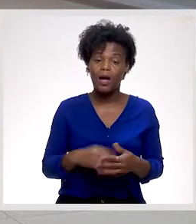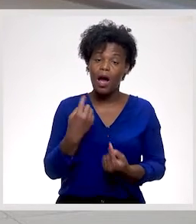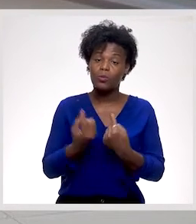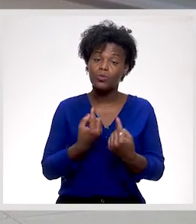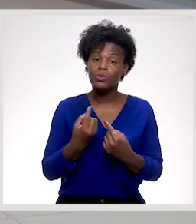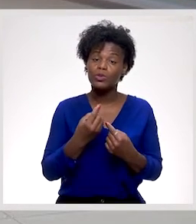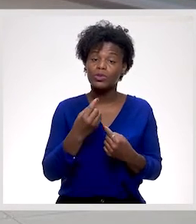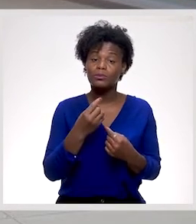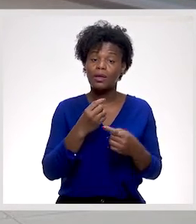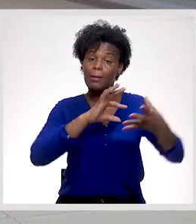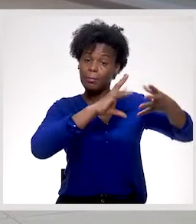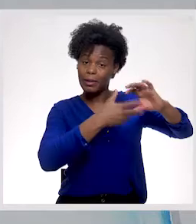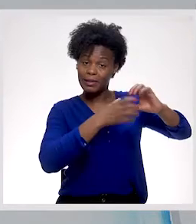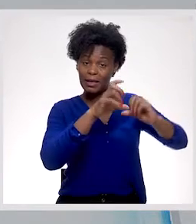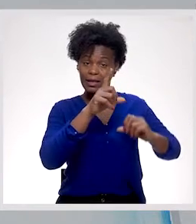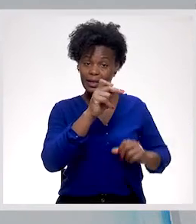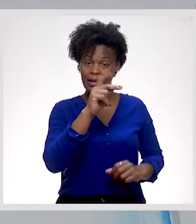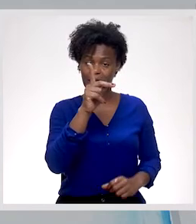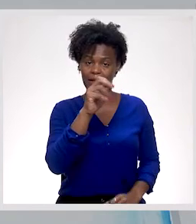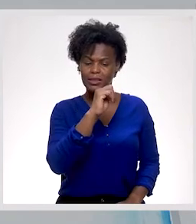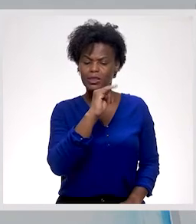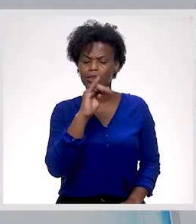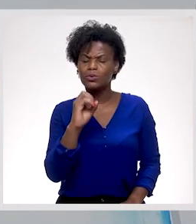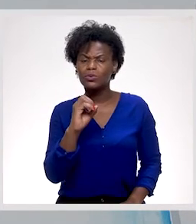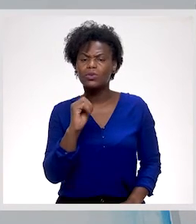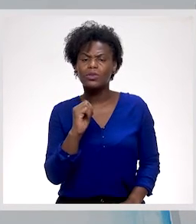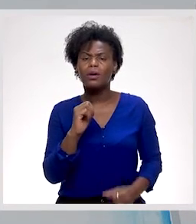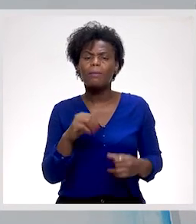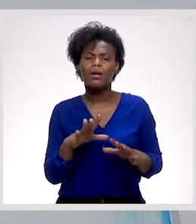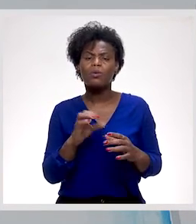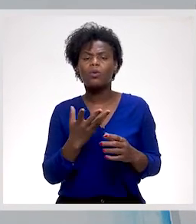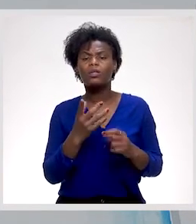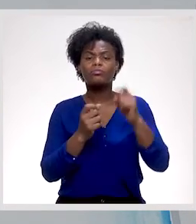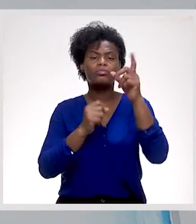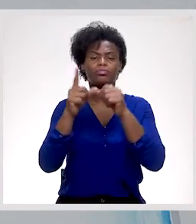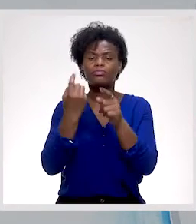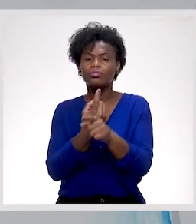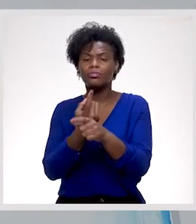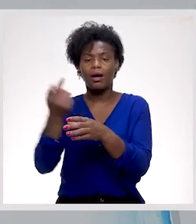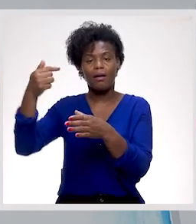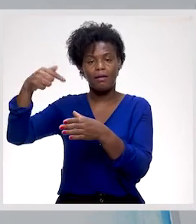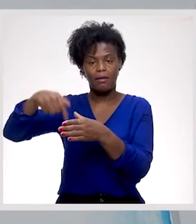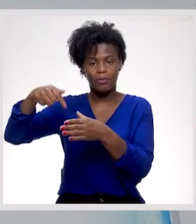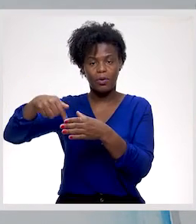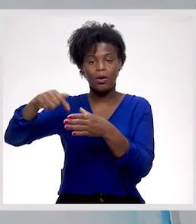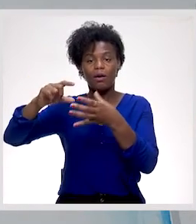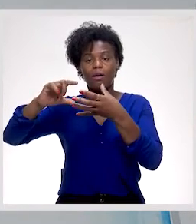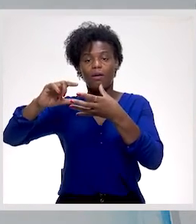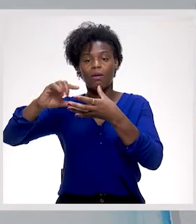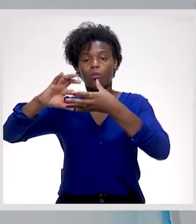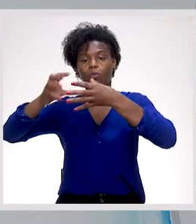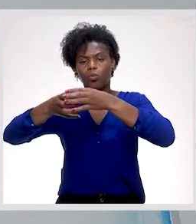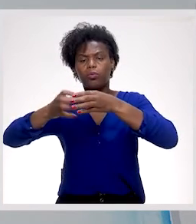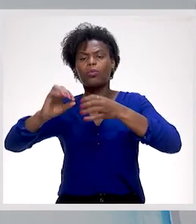já falamos das características, mas quais são os astros que fazem parte deste grupo?